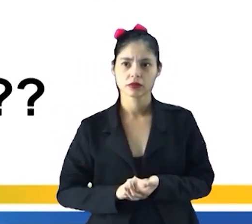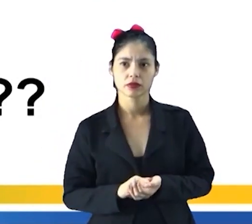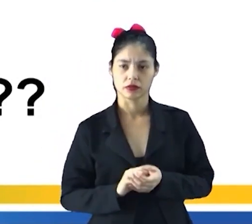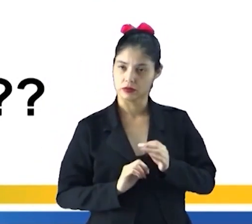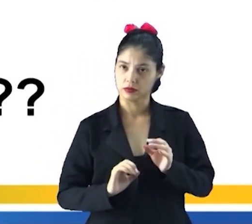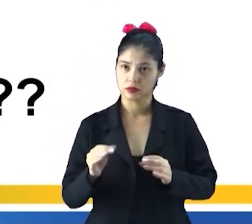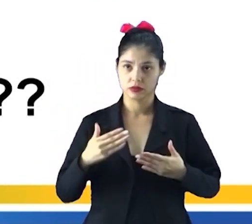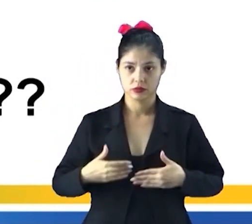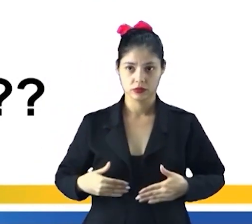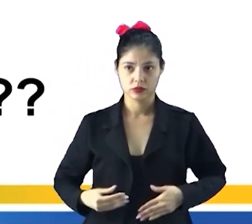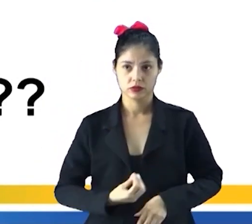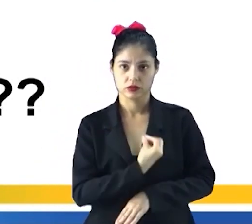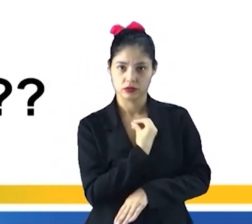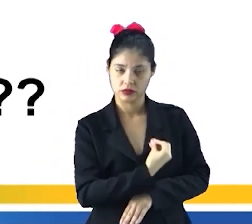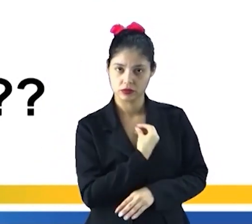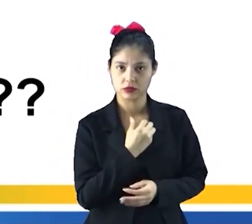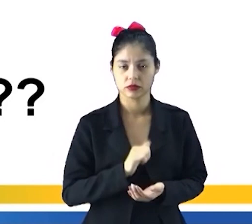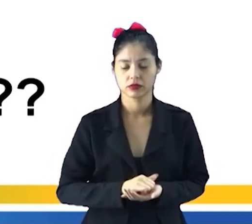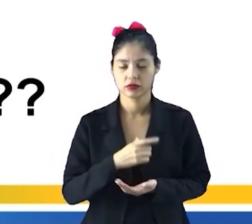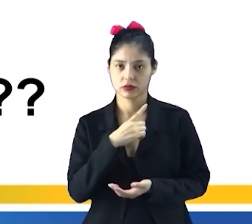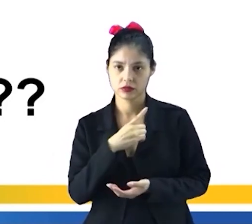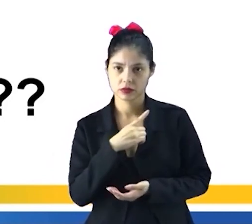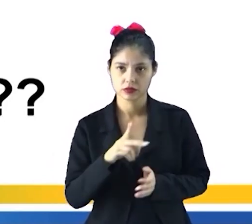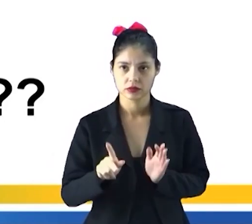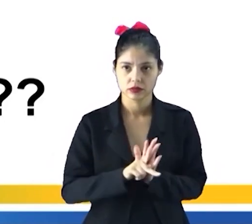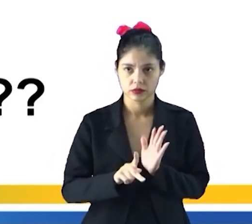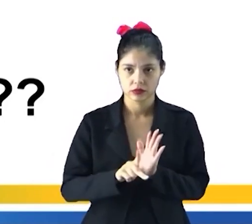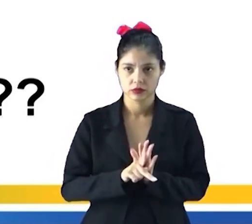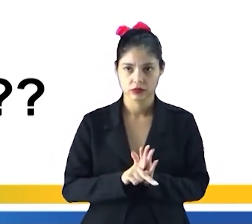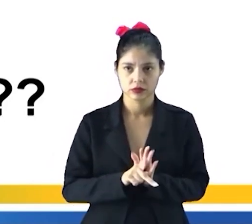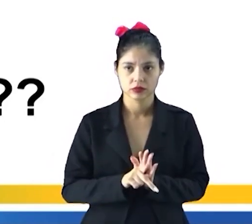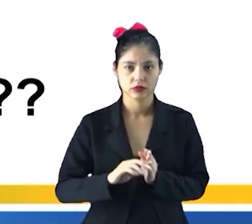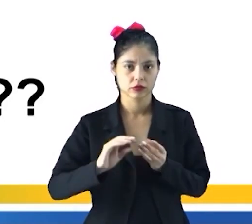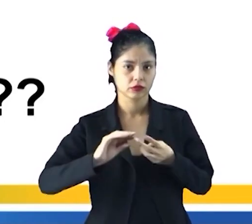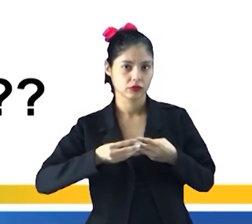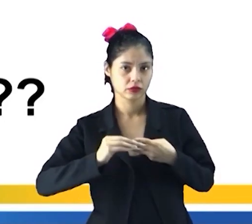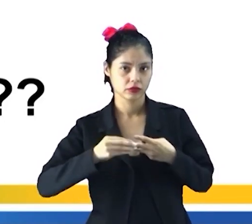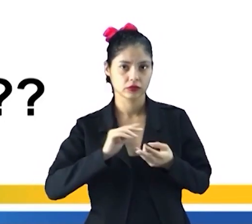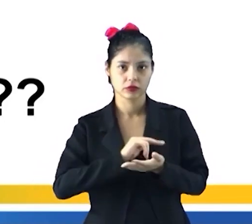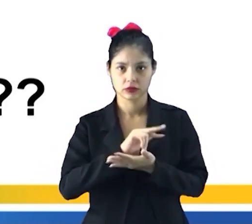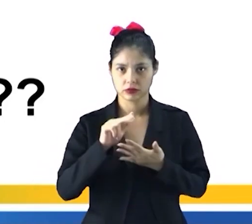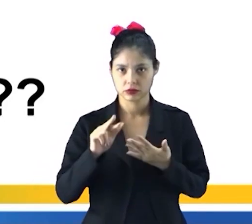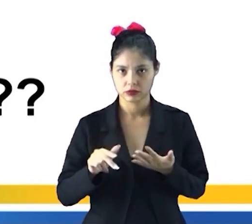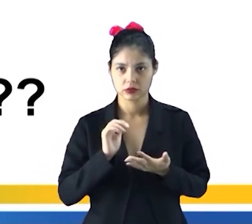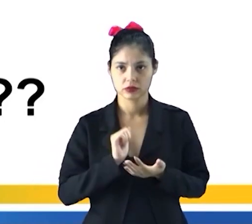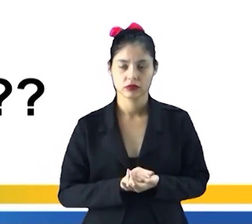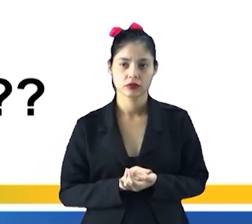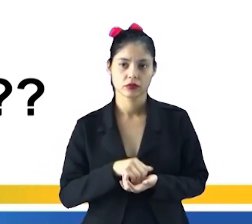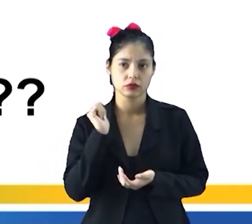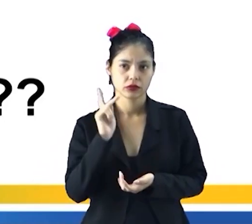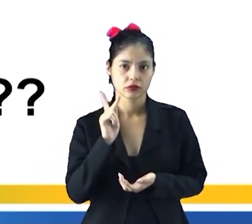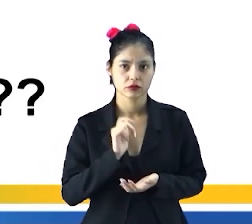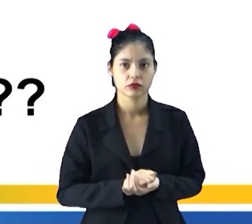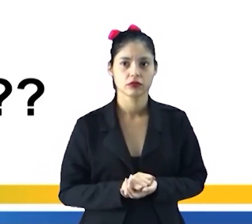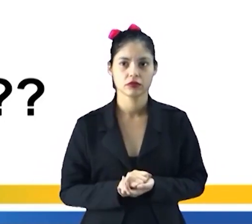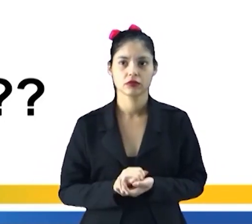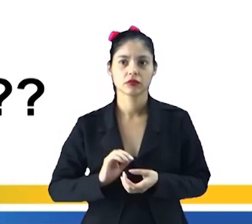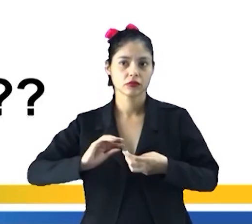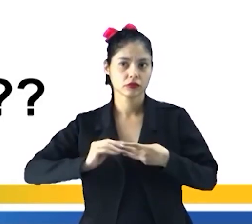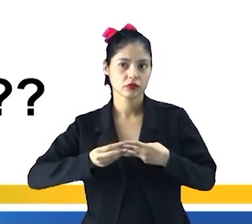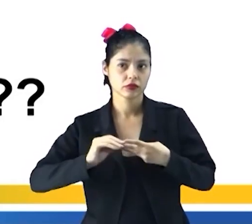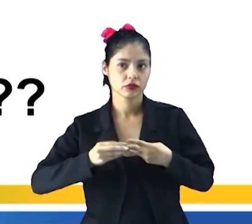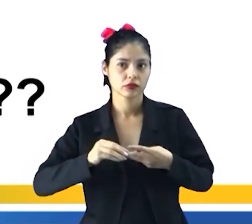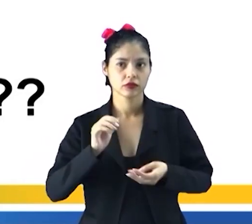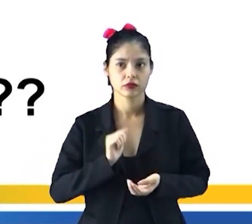os organismos vivos, eles vão ser compostos ou por uma célula ou por várias outras células, ok? E a